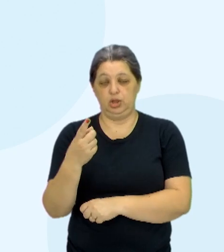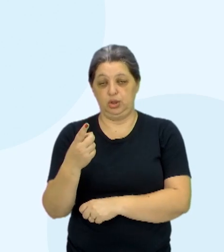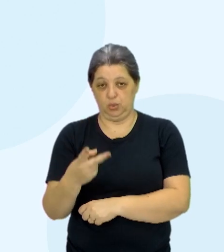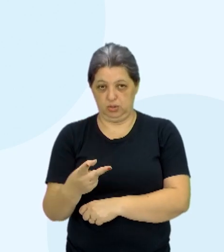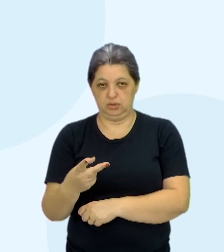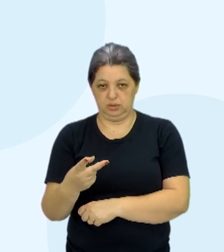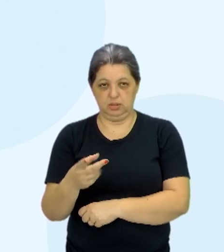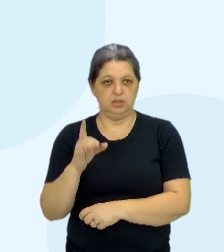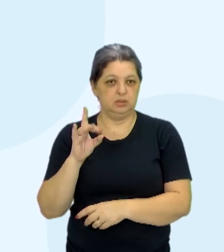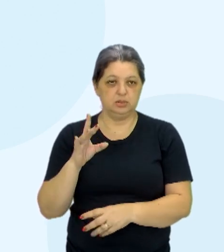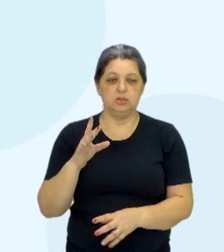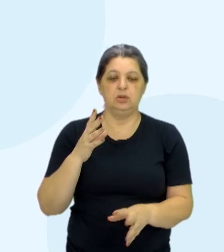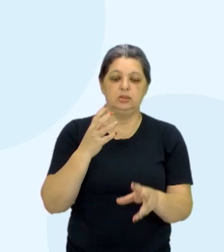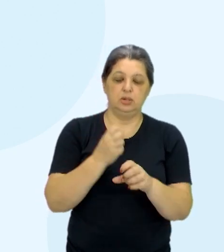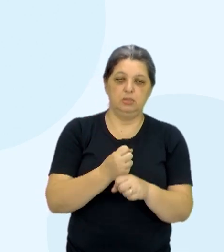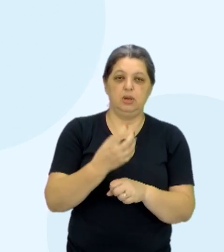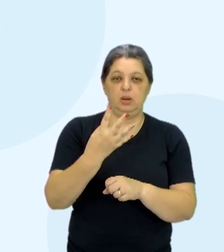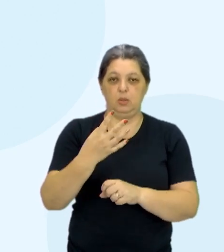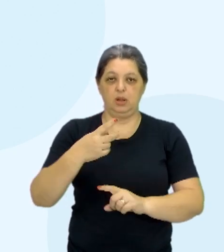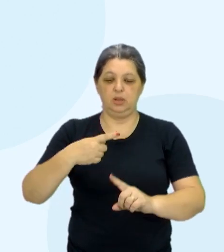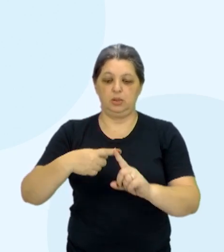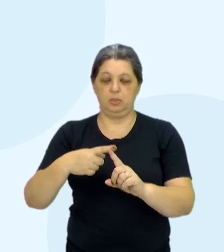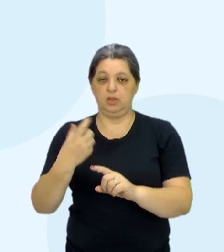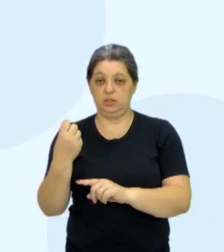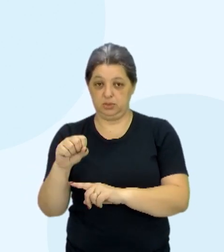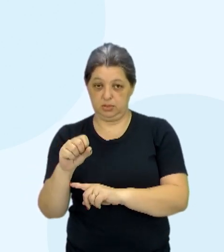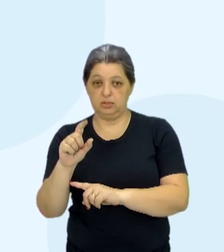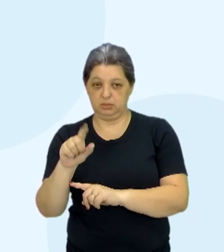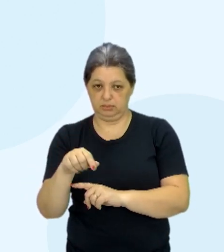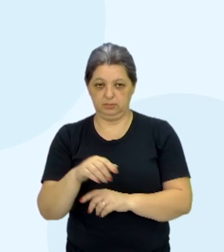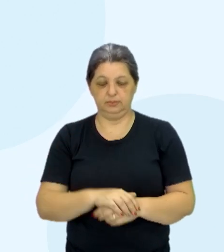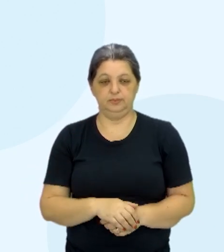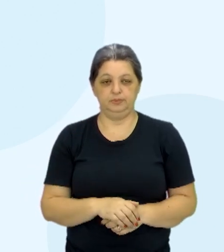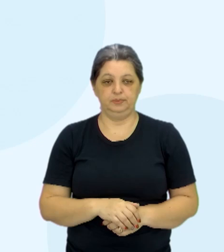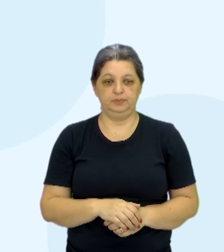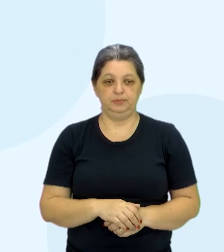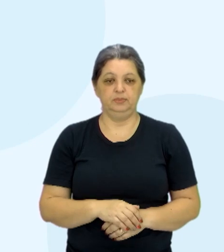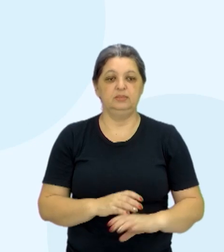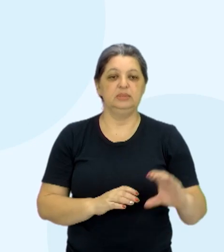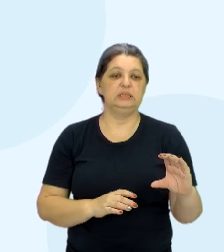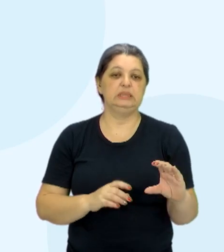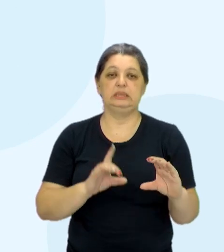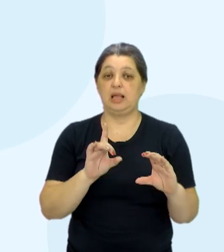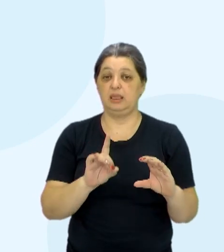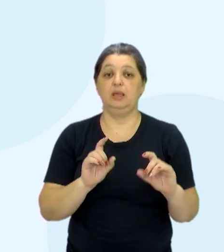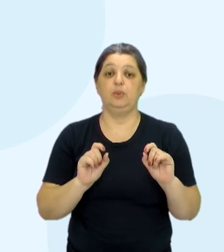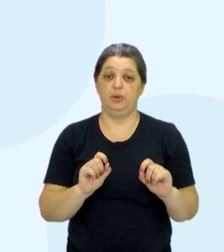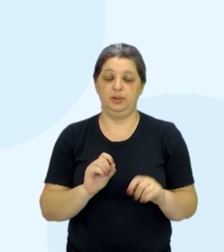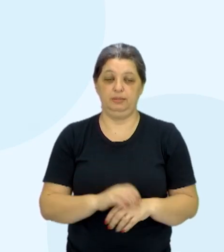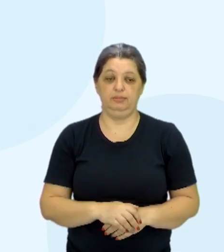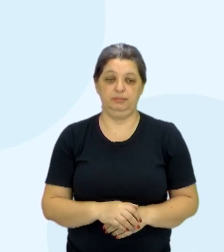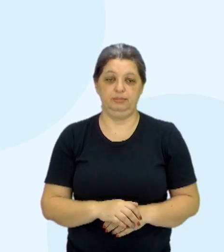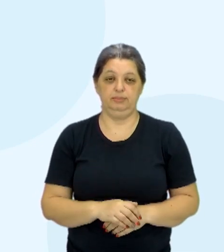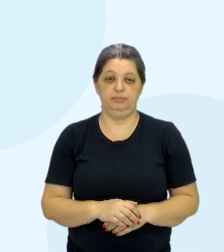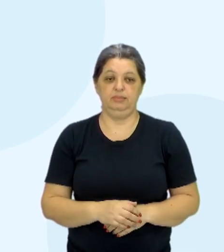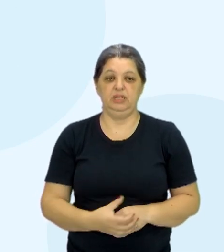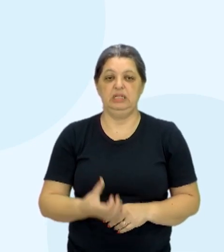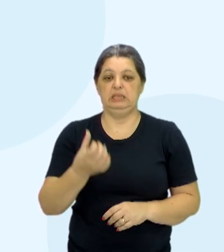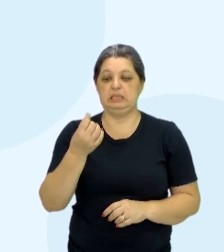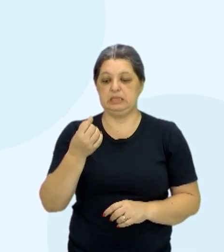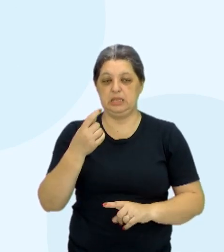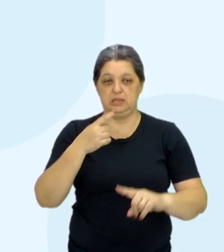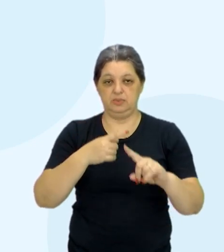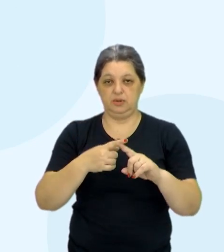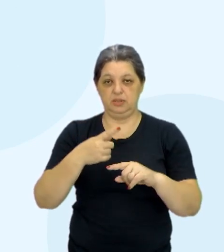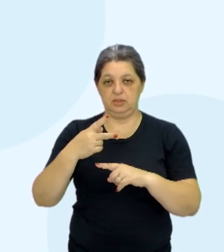somar o 4 mais 8, certo? Sim, exatamente. Muito bem, 4 mais 8. E o CD, ó, vale 6 vezes o PQ. Quanto vale o